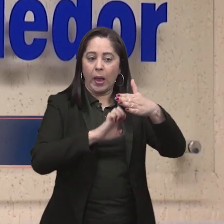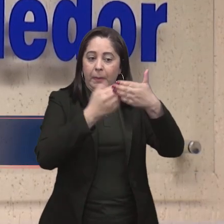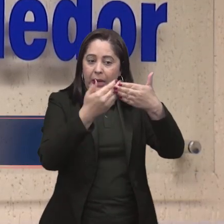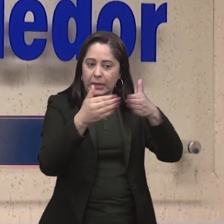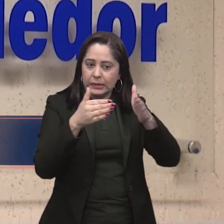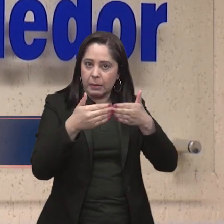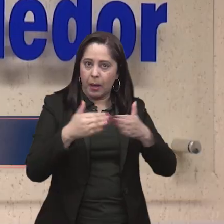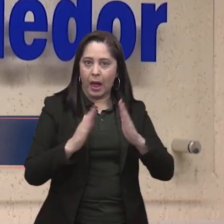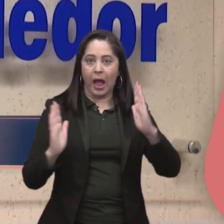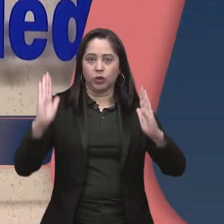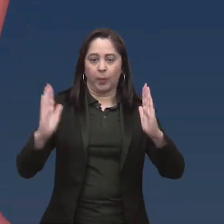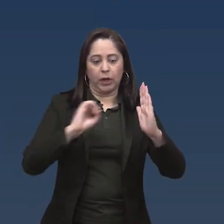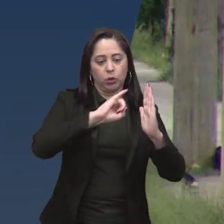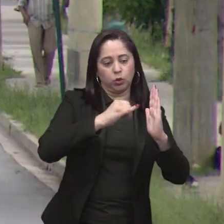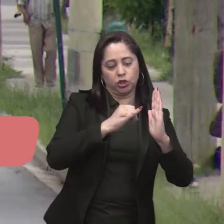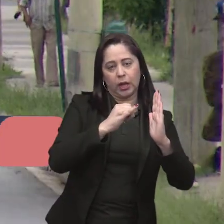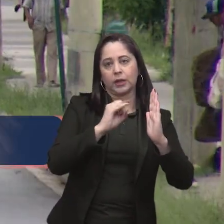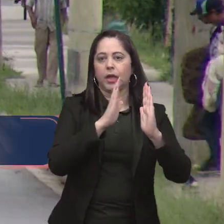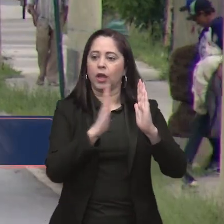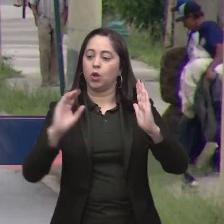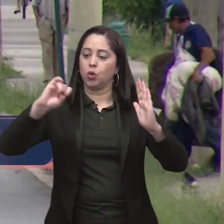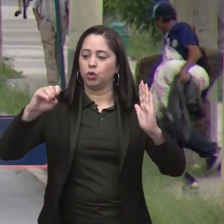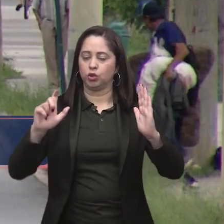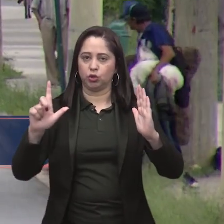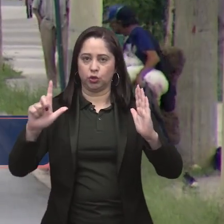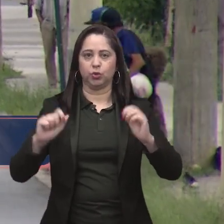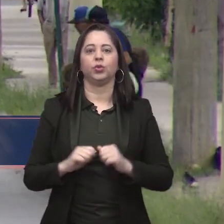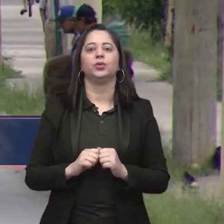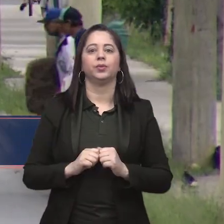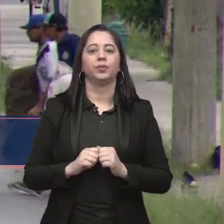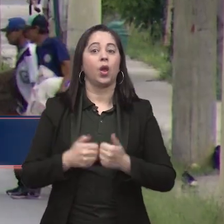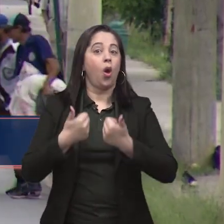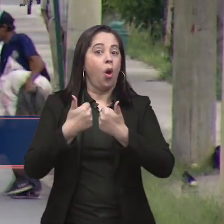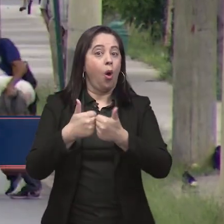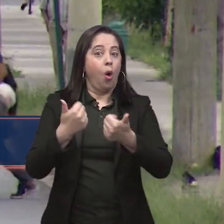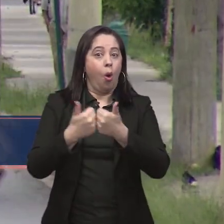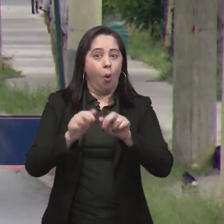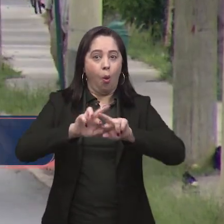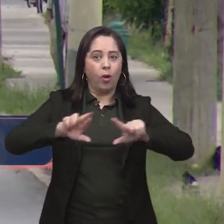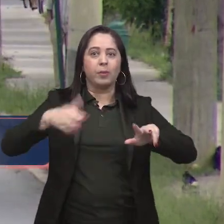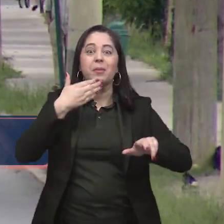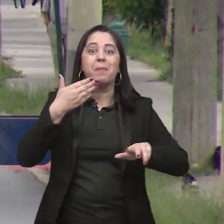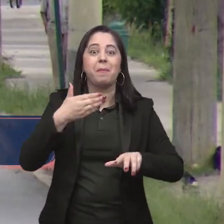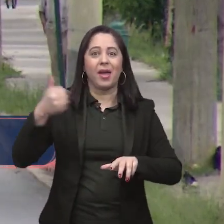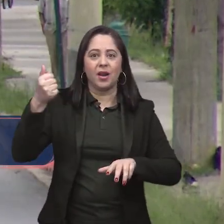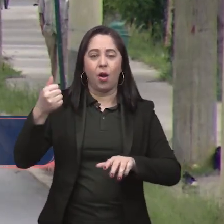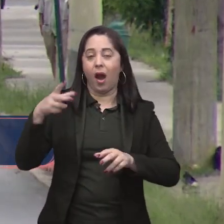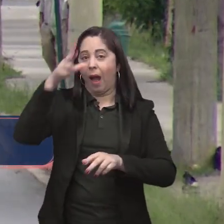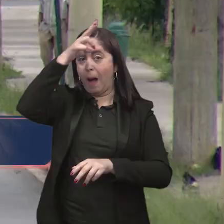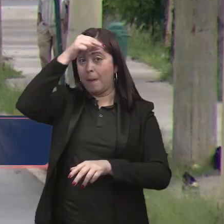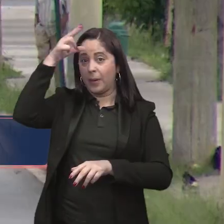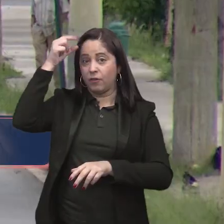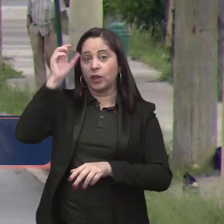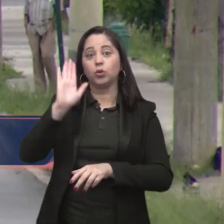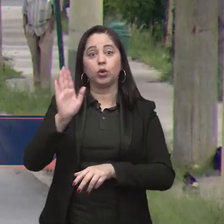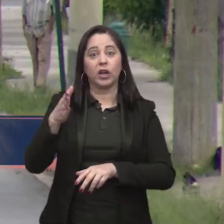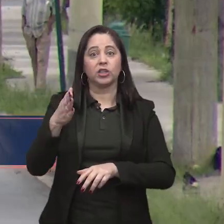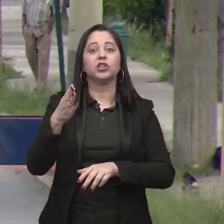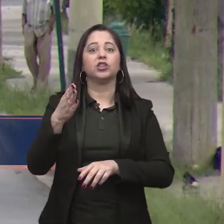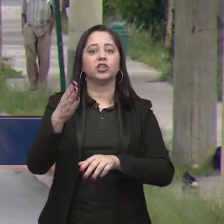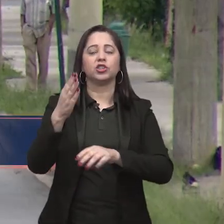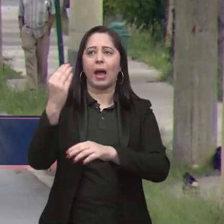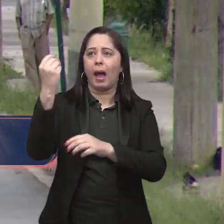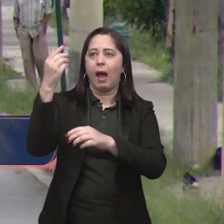nos primeiros 6 meses do ano. Melhoria no transporte público. Prefeitura concluiu a instalação de 22